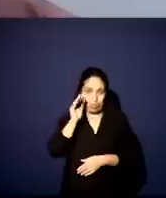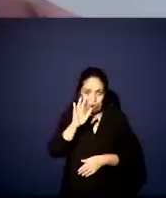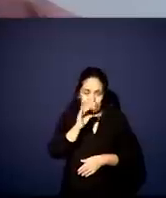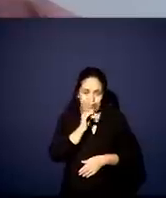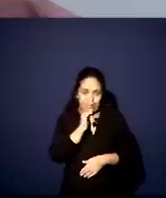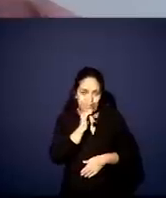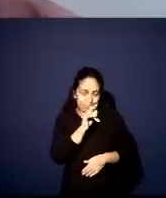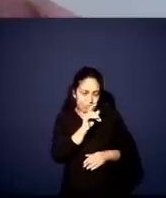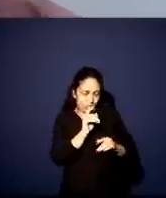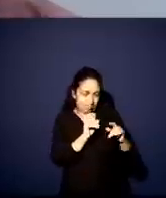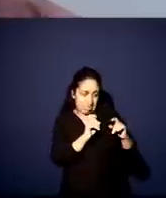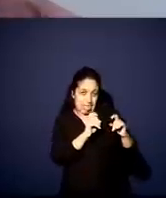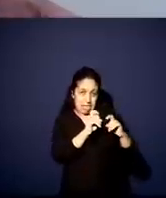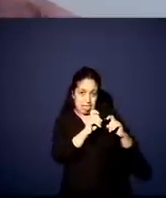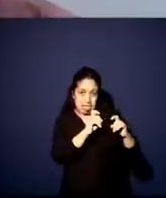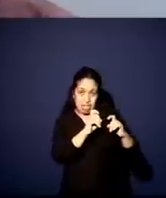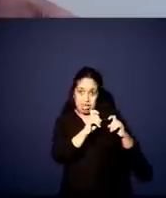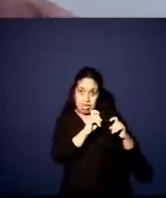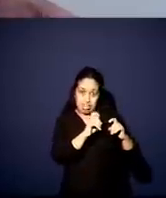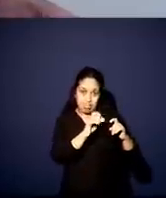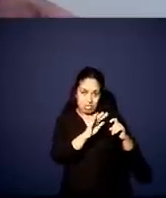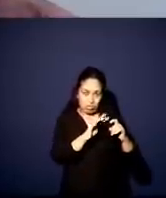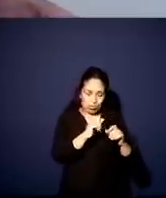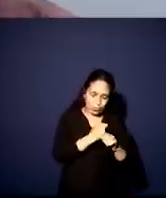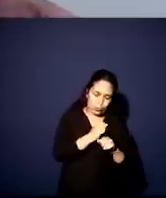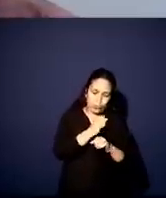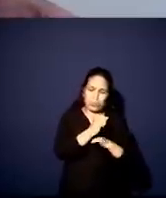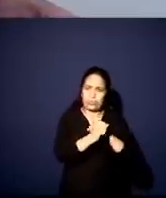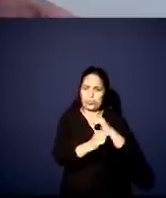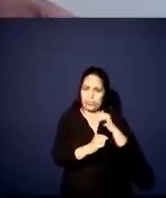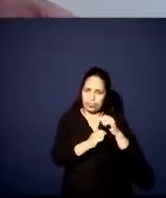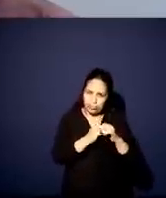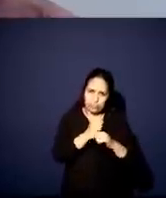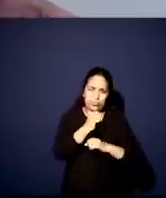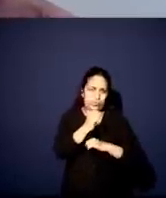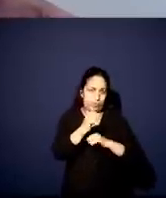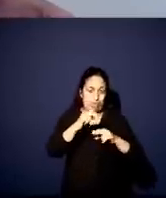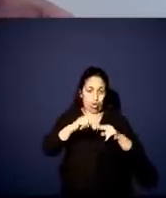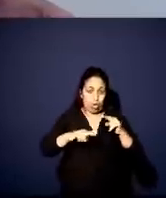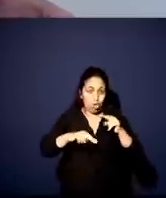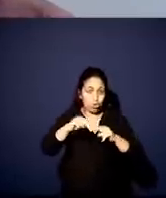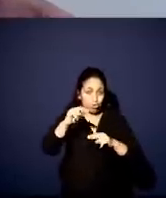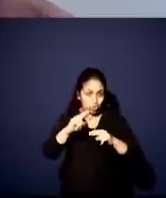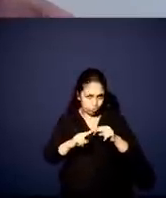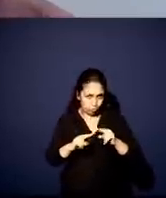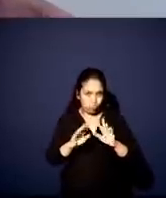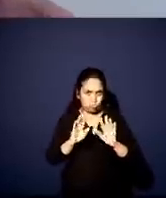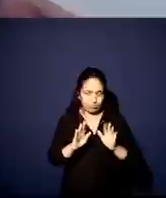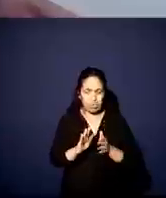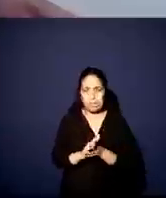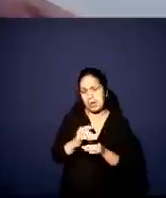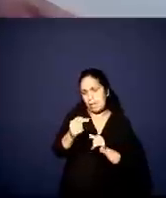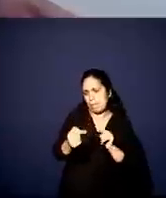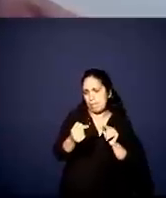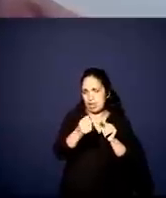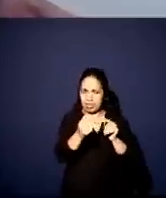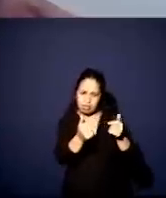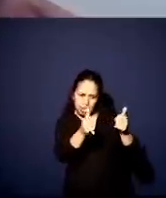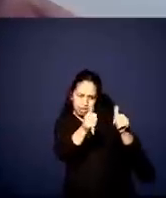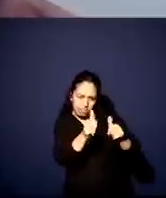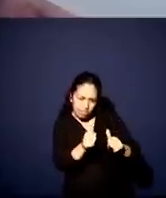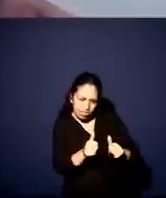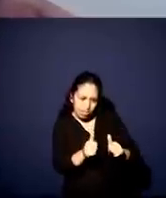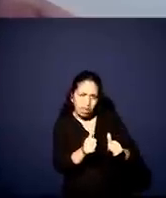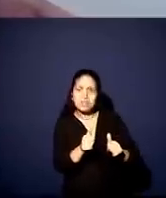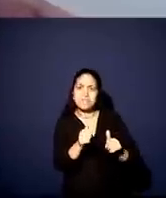reunião a cada ano, no mês de junho, para reavaliar as metas de inflação, por que